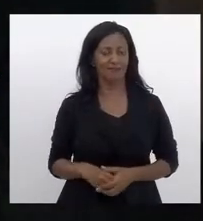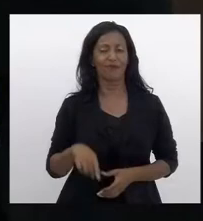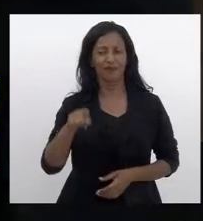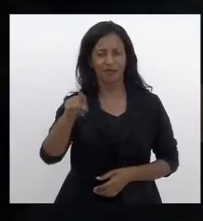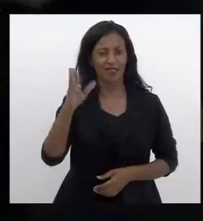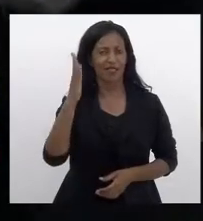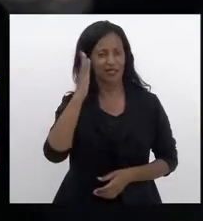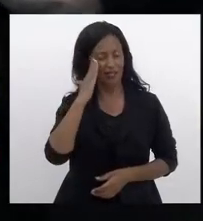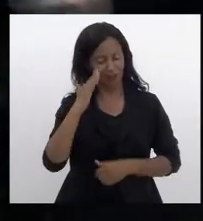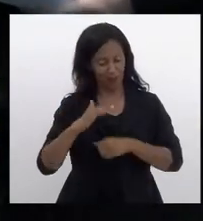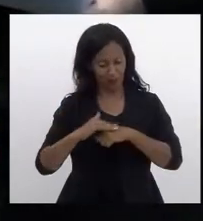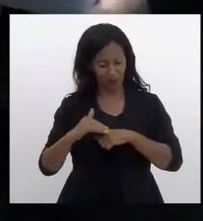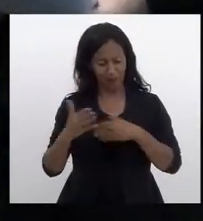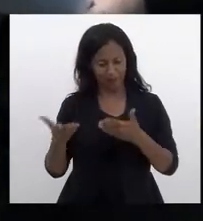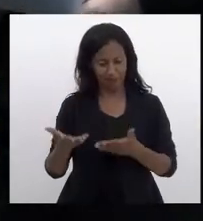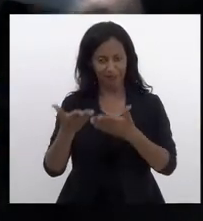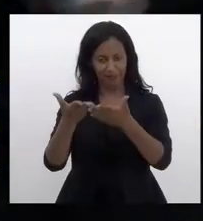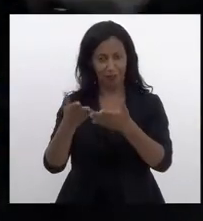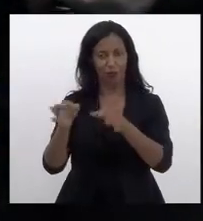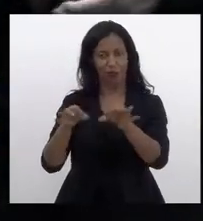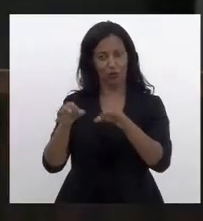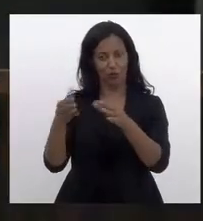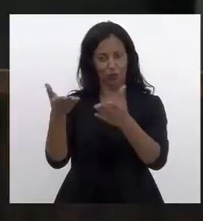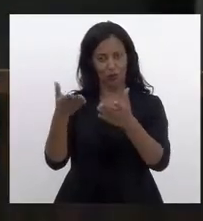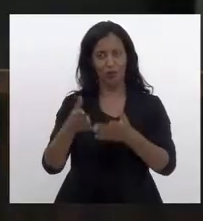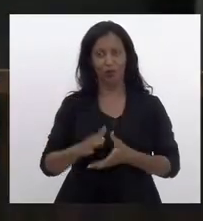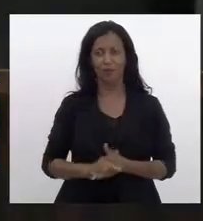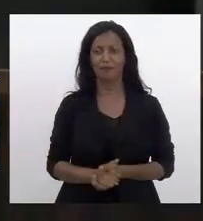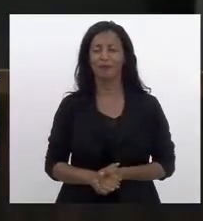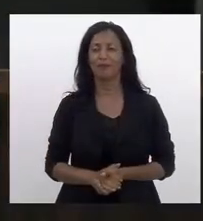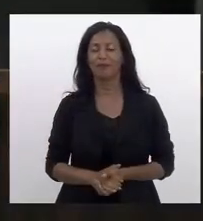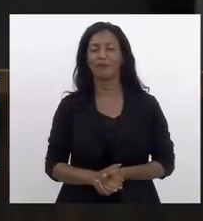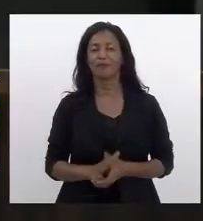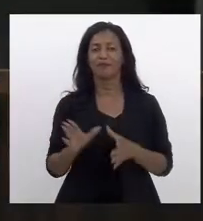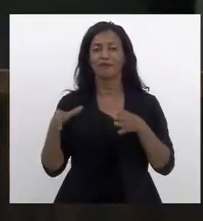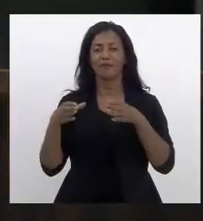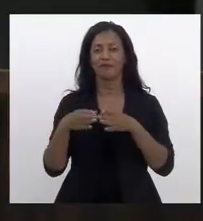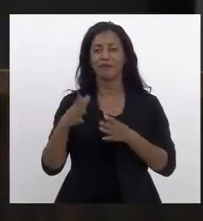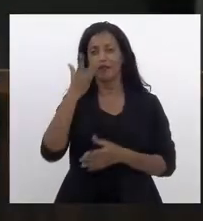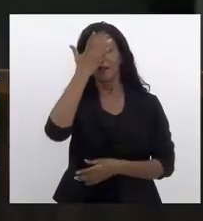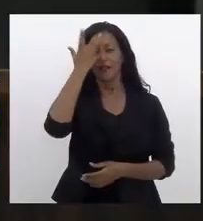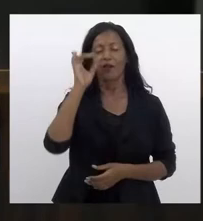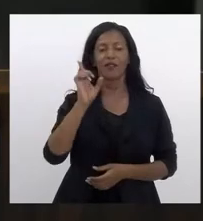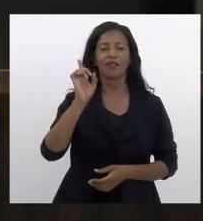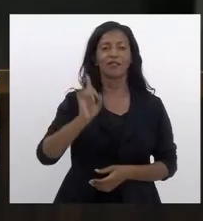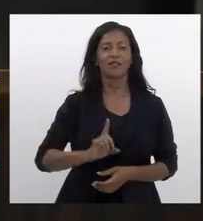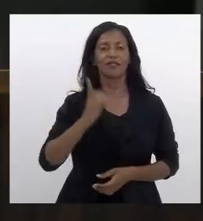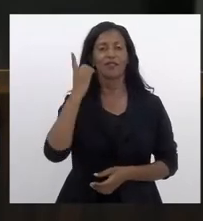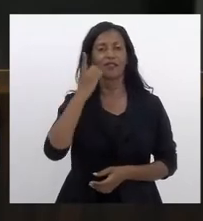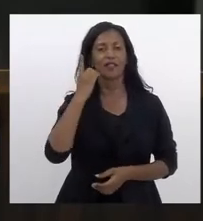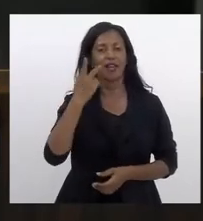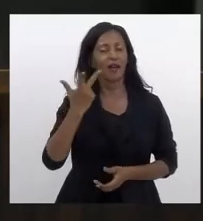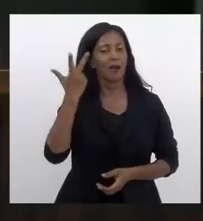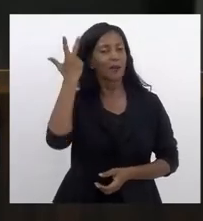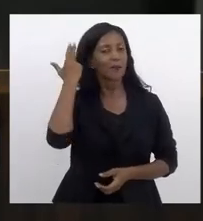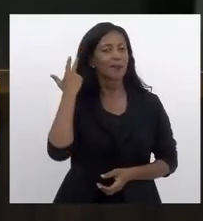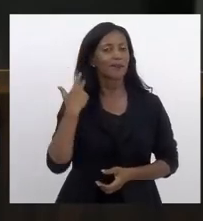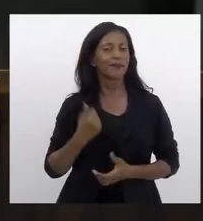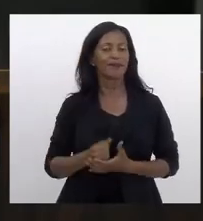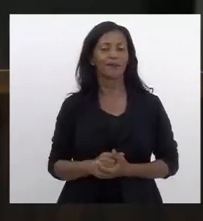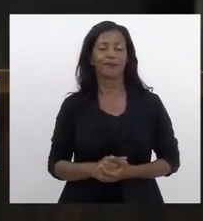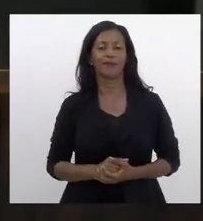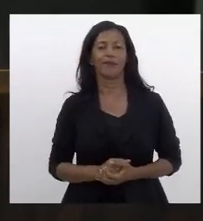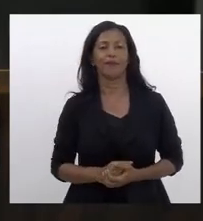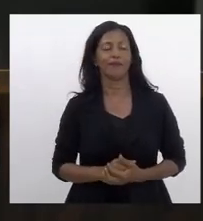um apreço especial pelos projetos de Vossa Excelência. Ok. Pela Comissão da Pessoa com Deficiência, deputado Marcelo Cabeleireiro.